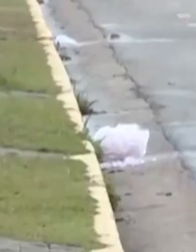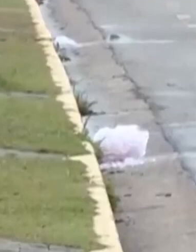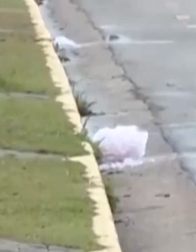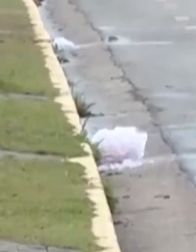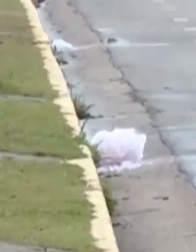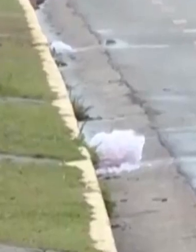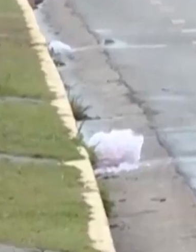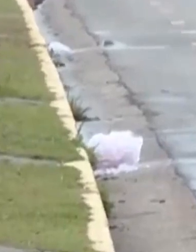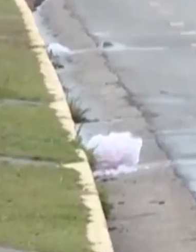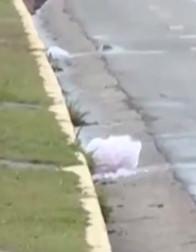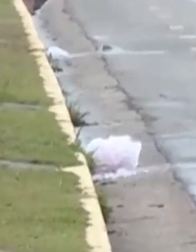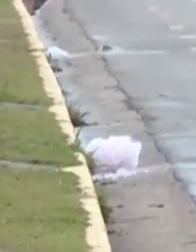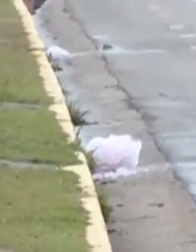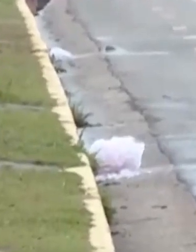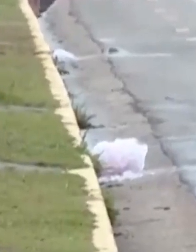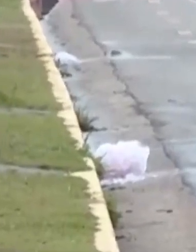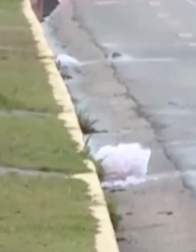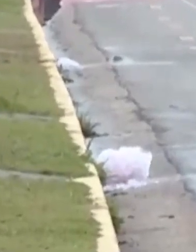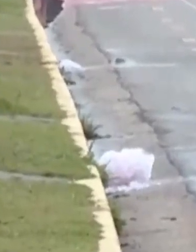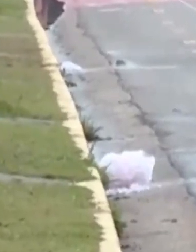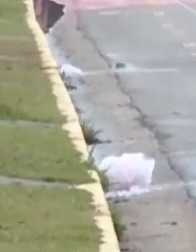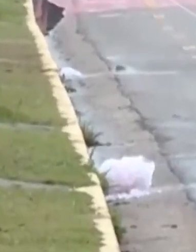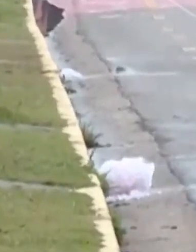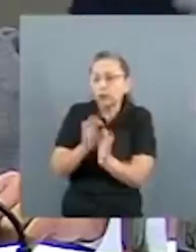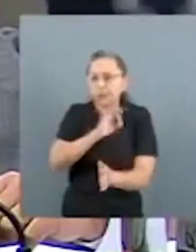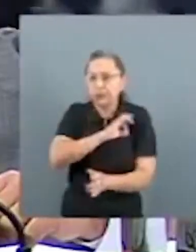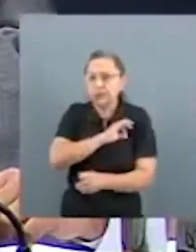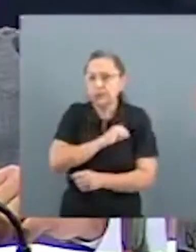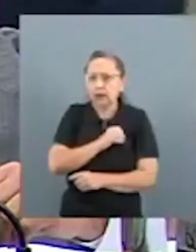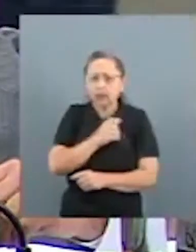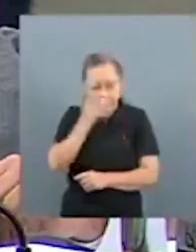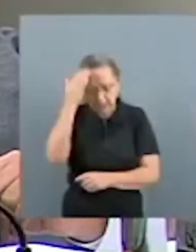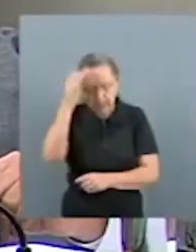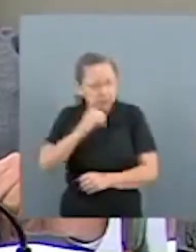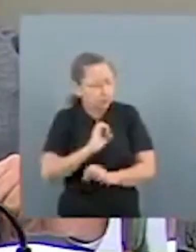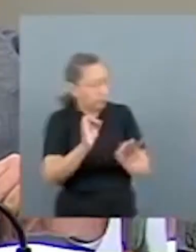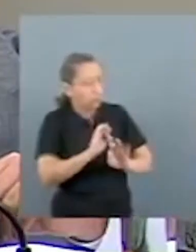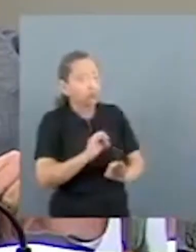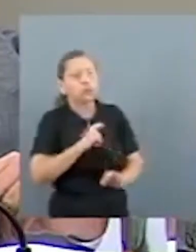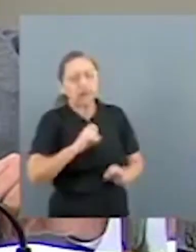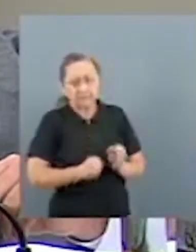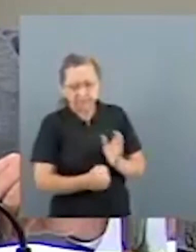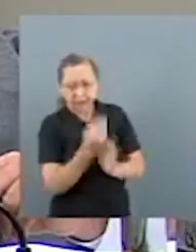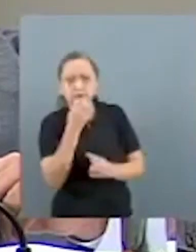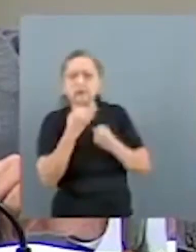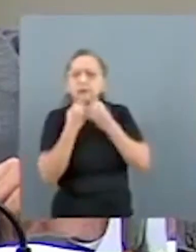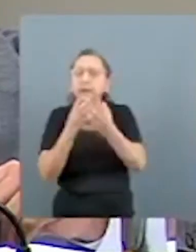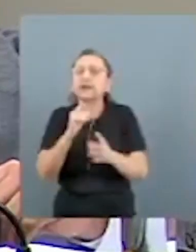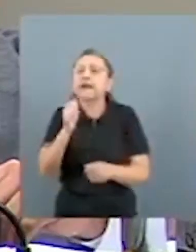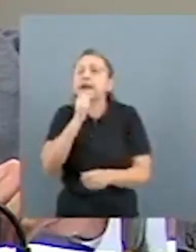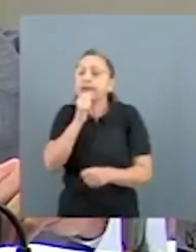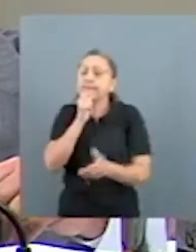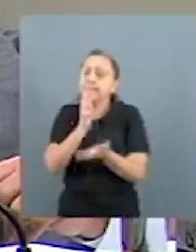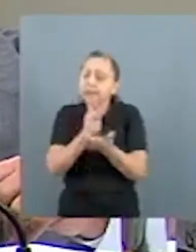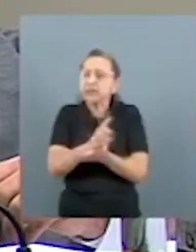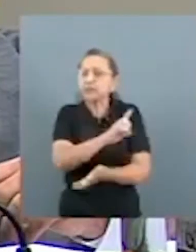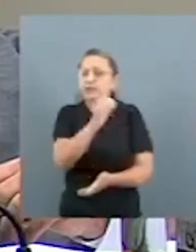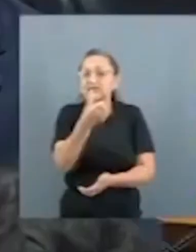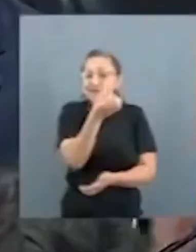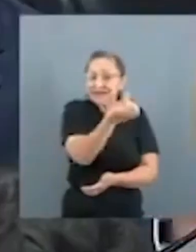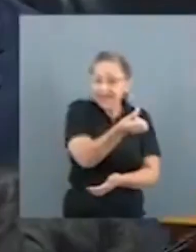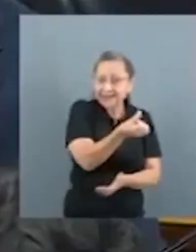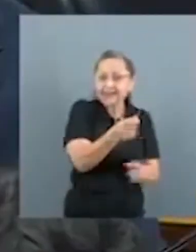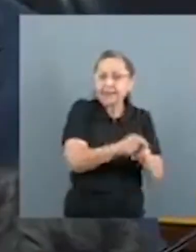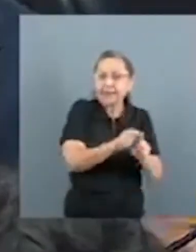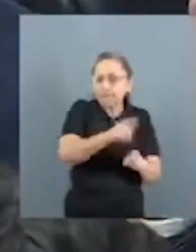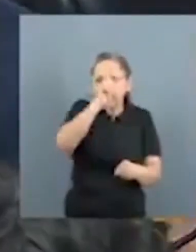por impedir ataques na Praça dos Três Poderes. Consta em vários depoimentos de que ainda no dia 6 foi dada uma